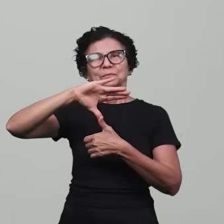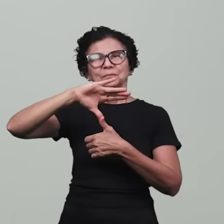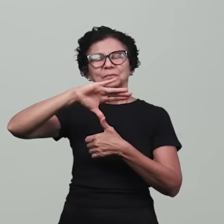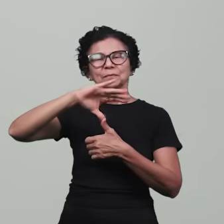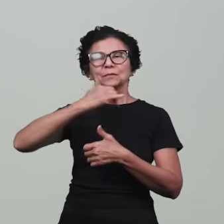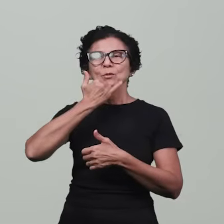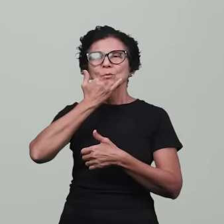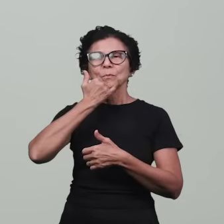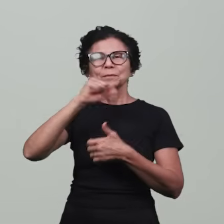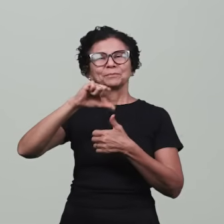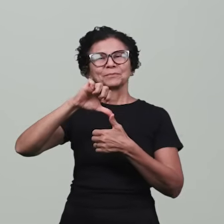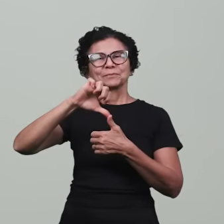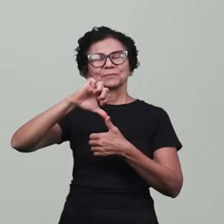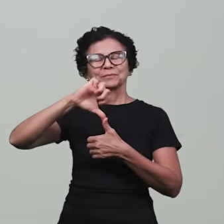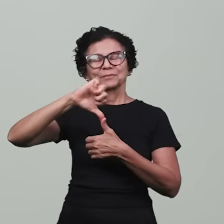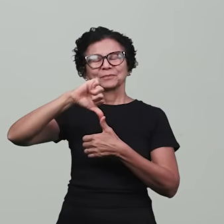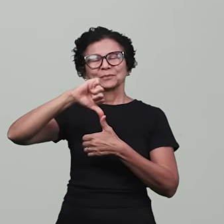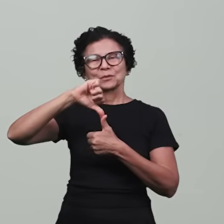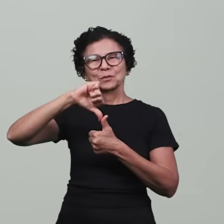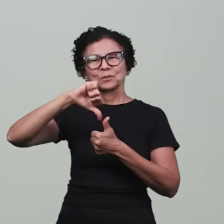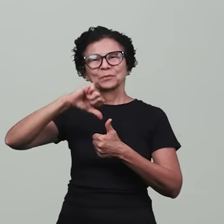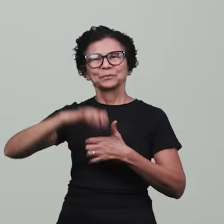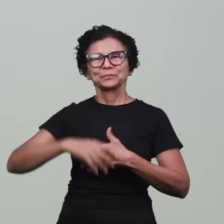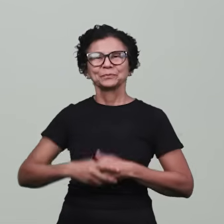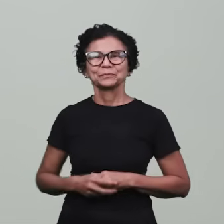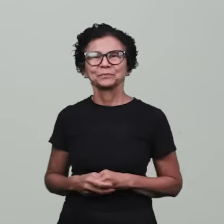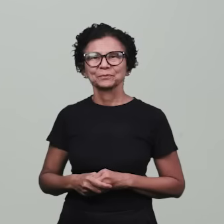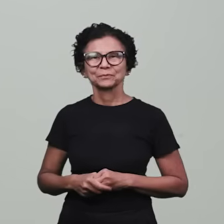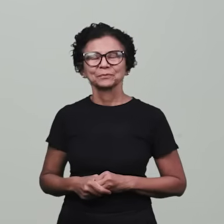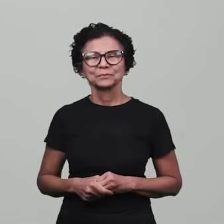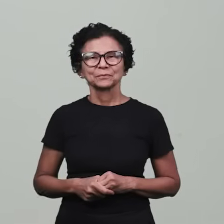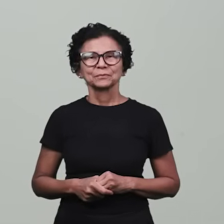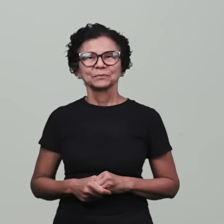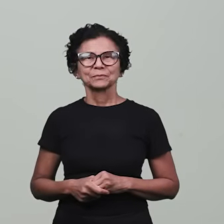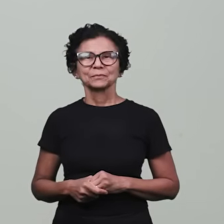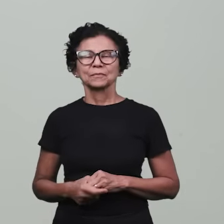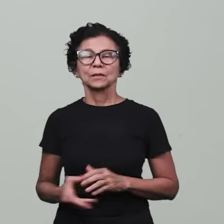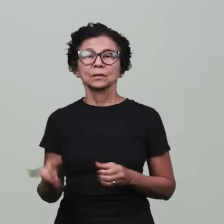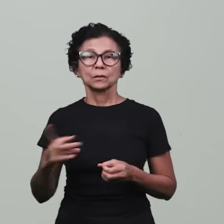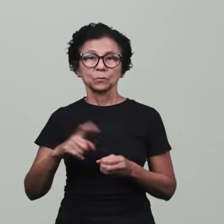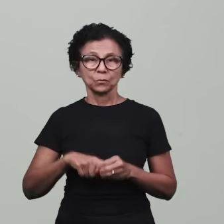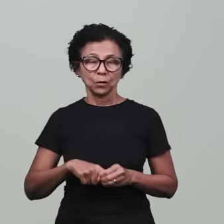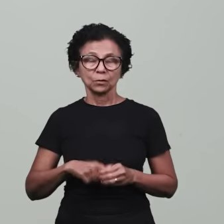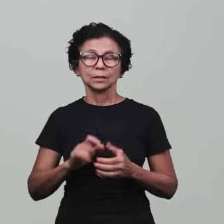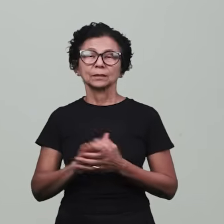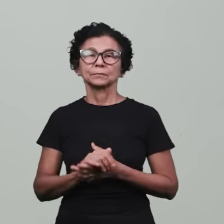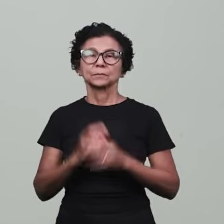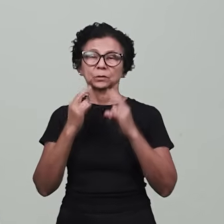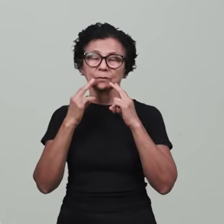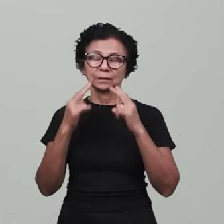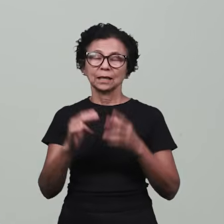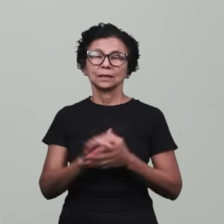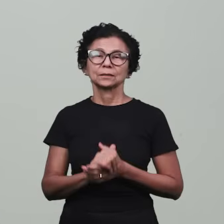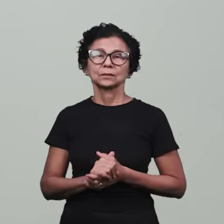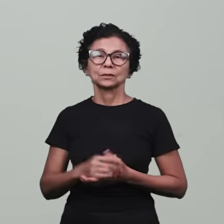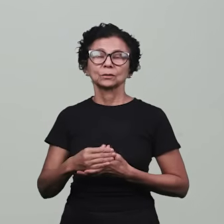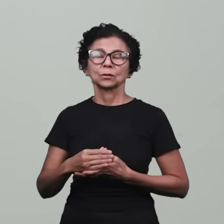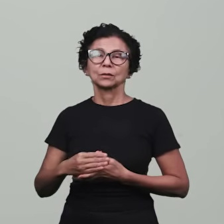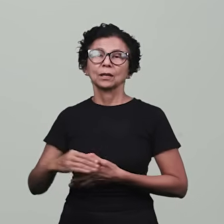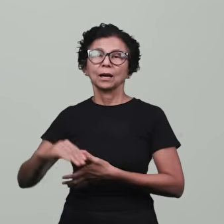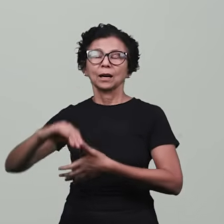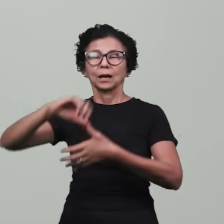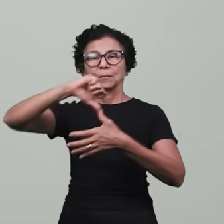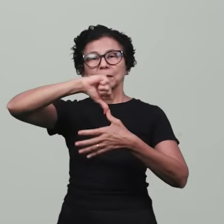paz do Senhor Jesus, Jorge, e a todos que acompanham o Manaim News. Estamos de volta com novidades da América do Sul. Bora